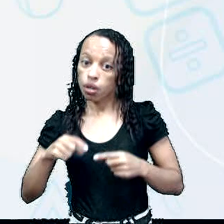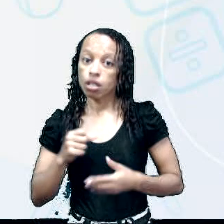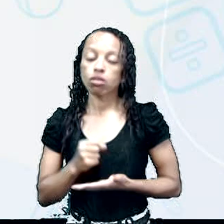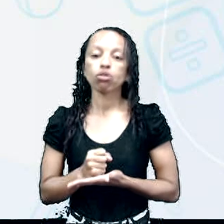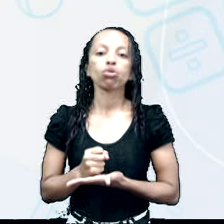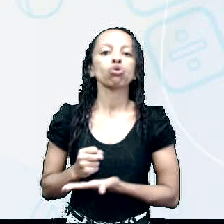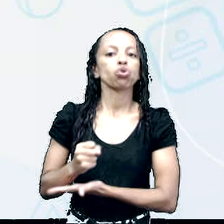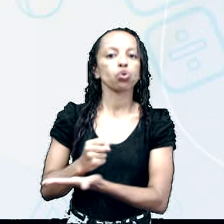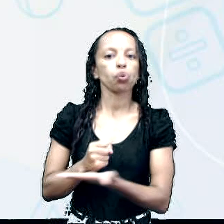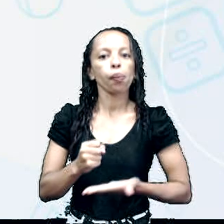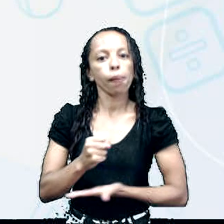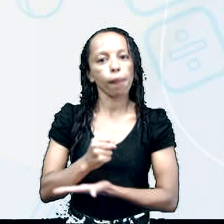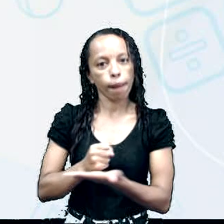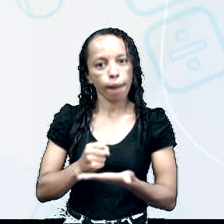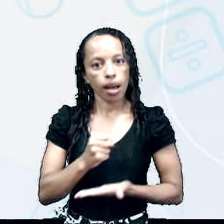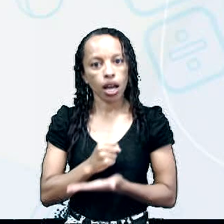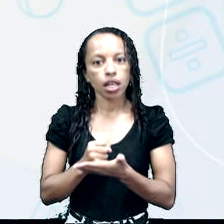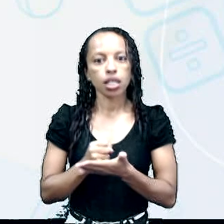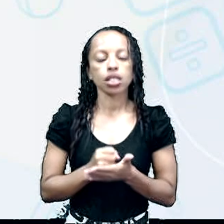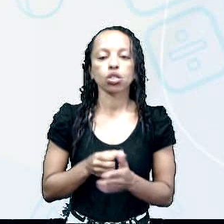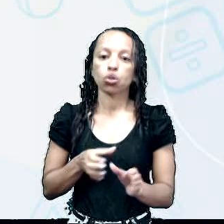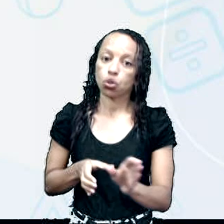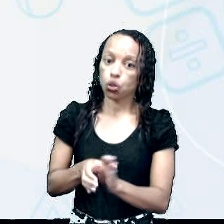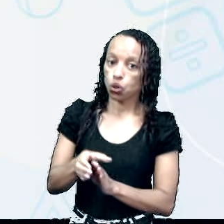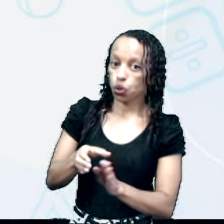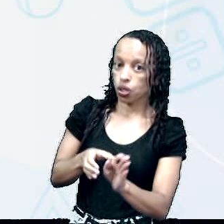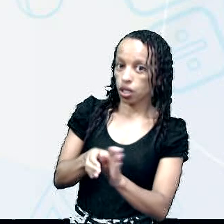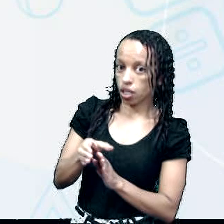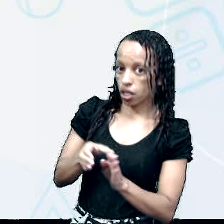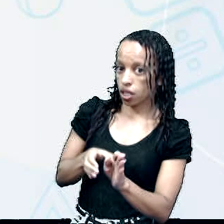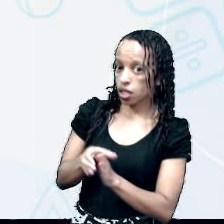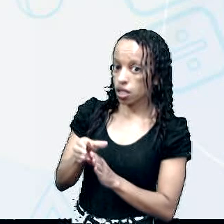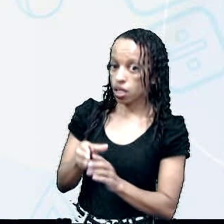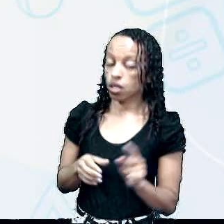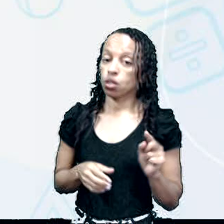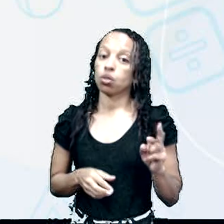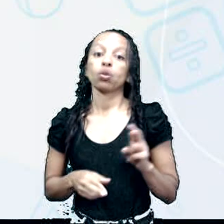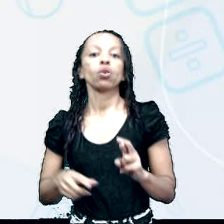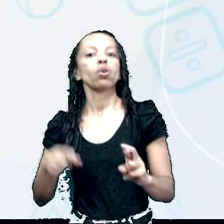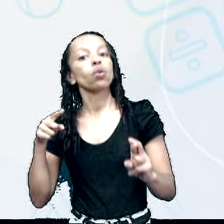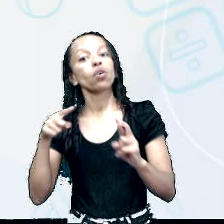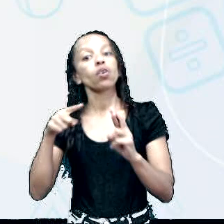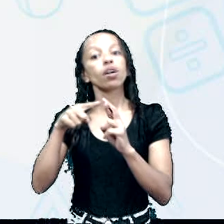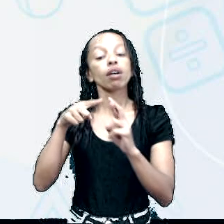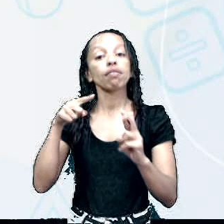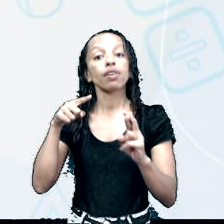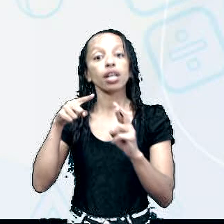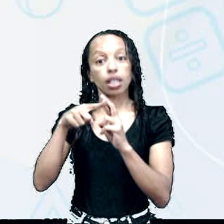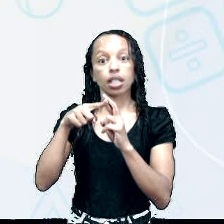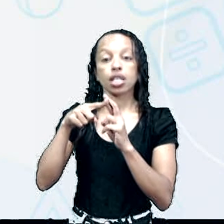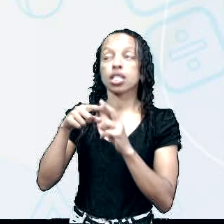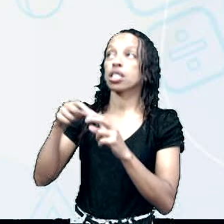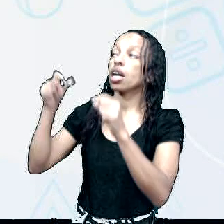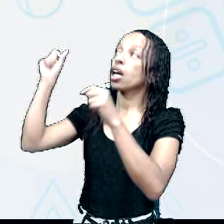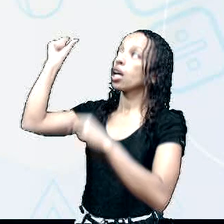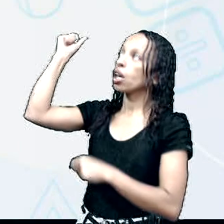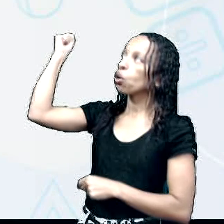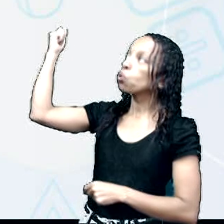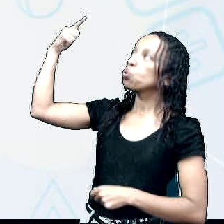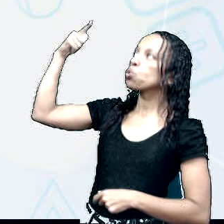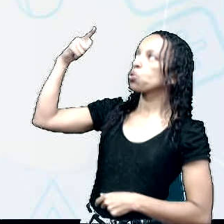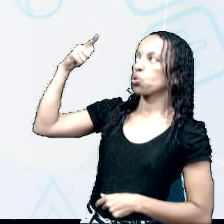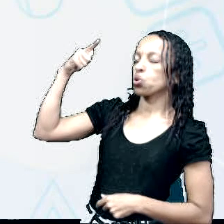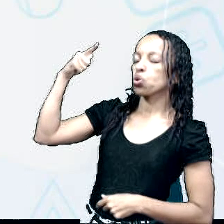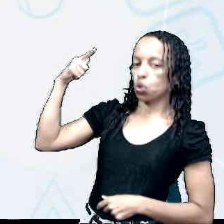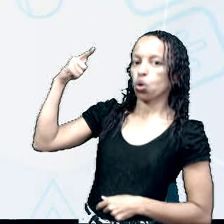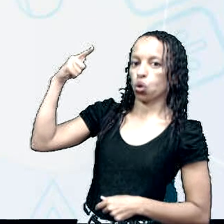e esses métodos básicos Ele toma como referência o sol tá e Com base no sol nós